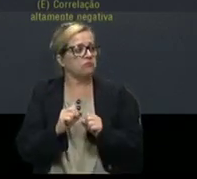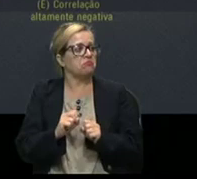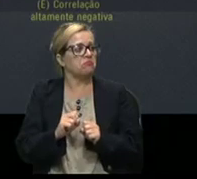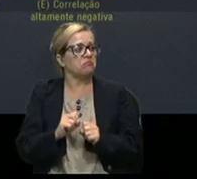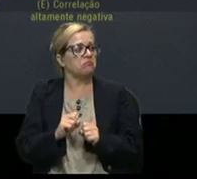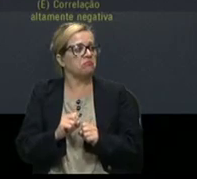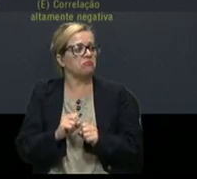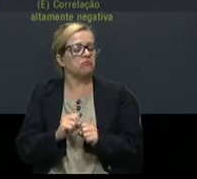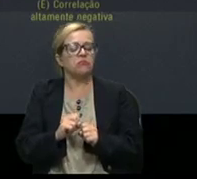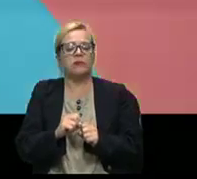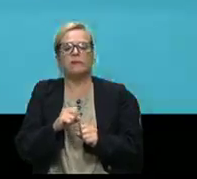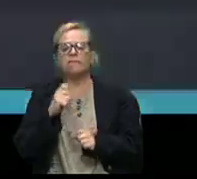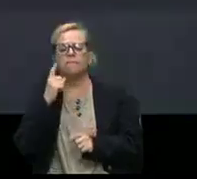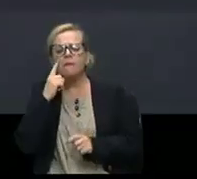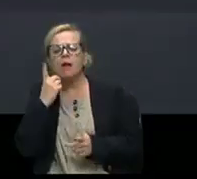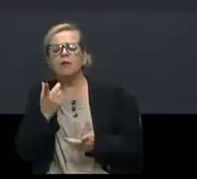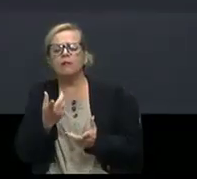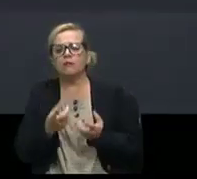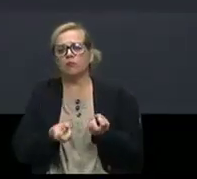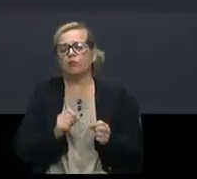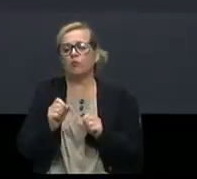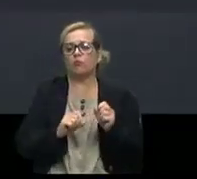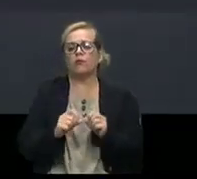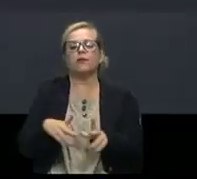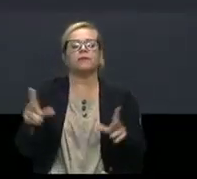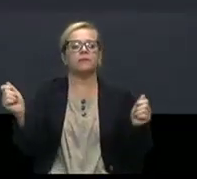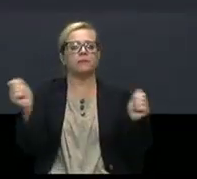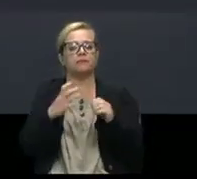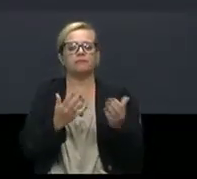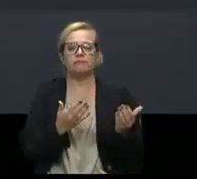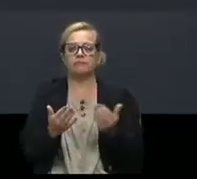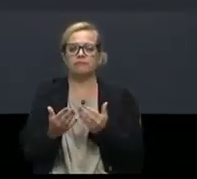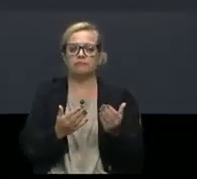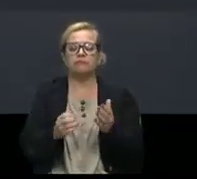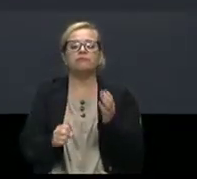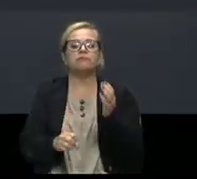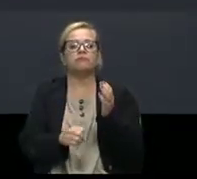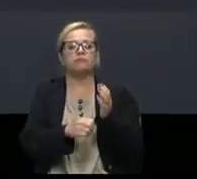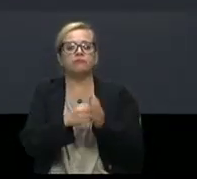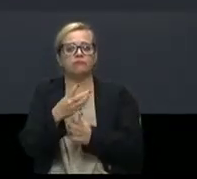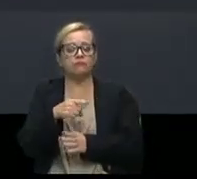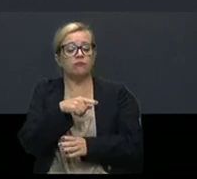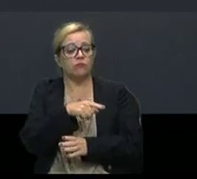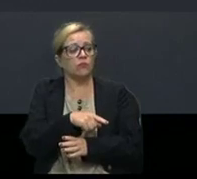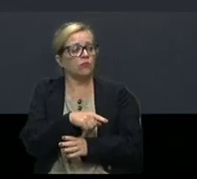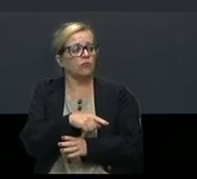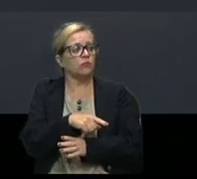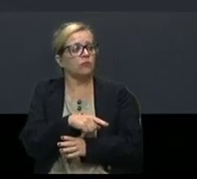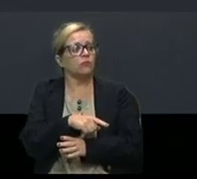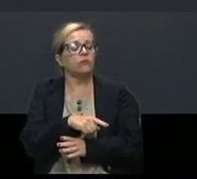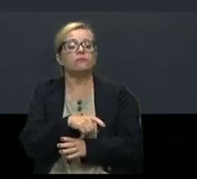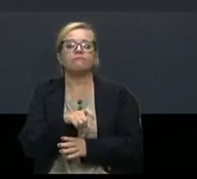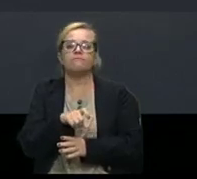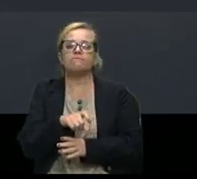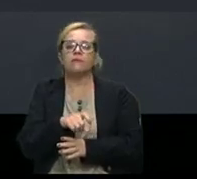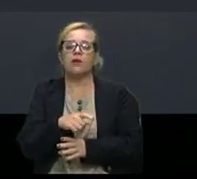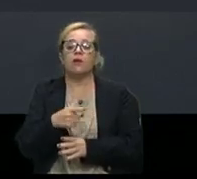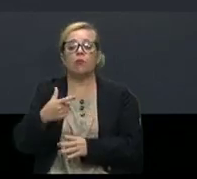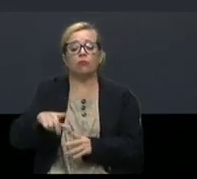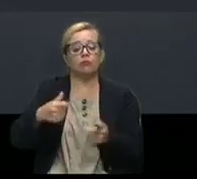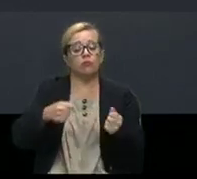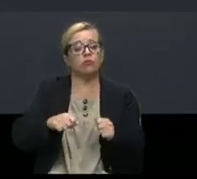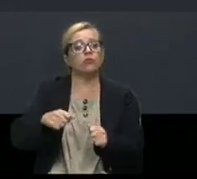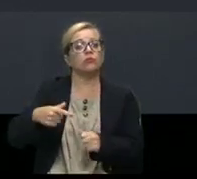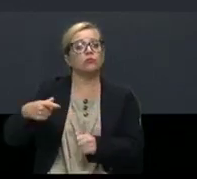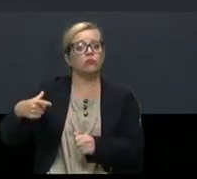fazer então previsões. Também é capaz de mensurar o quanto da variação de uma variável é devida a outra